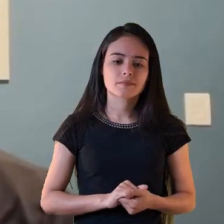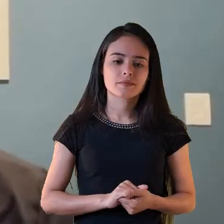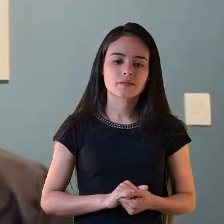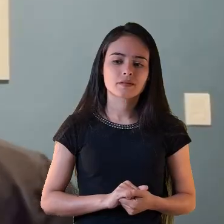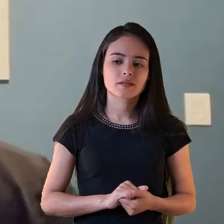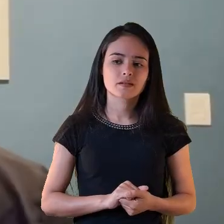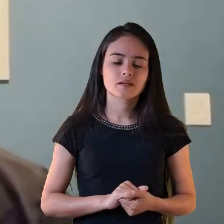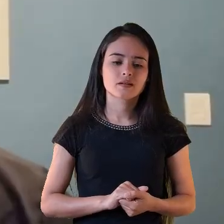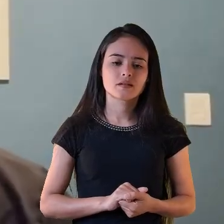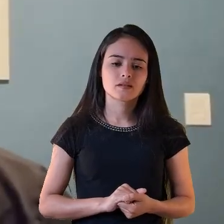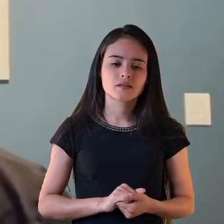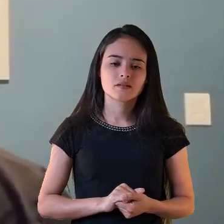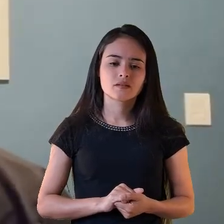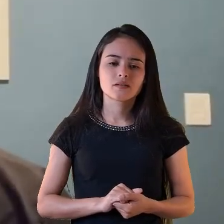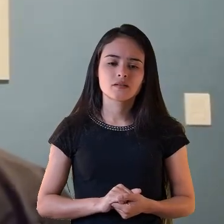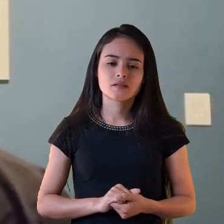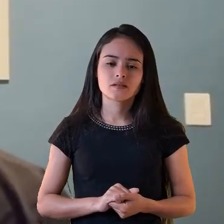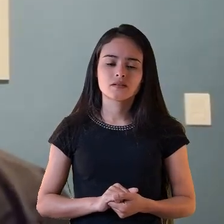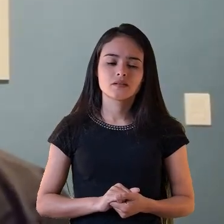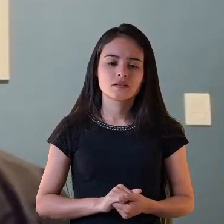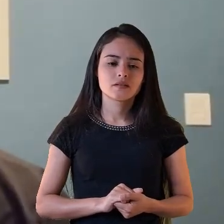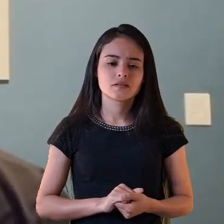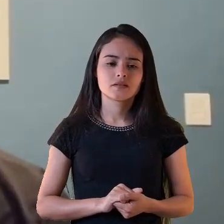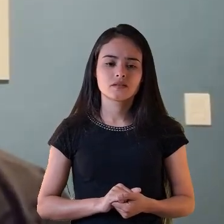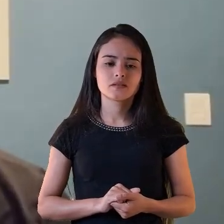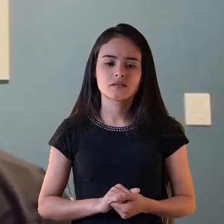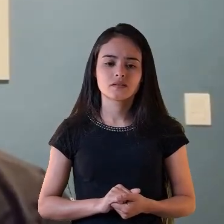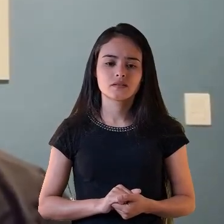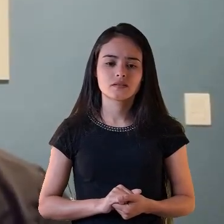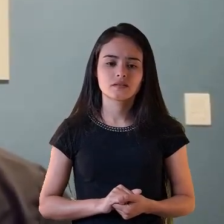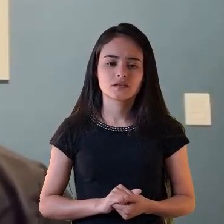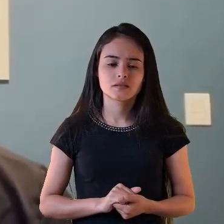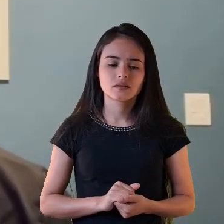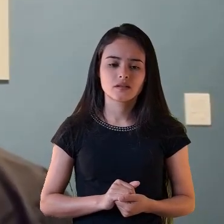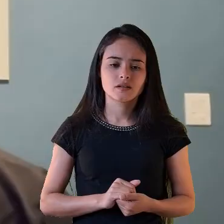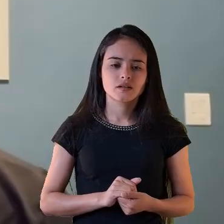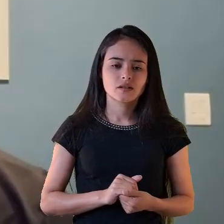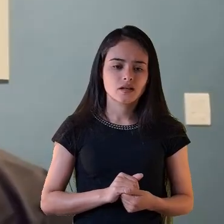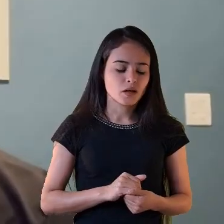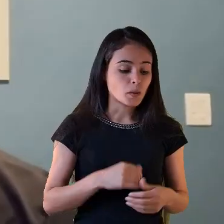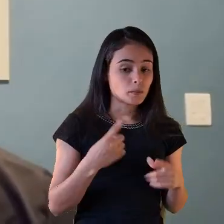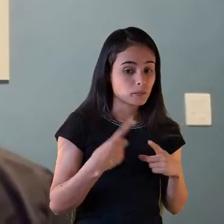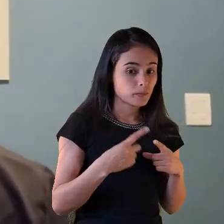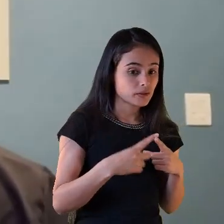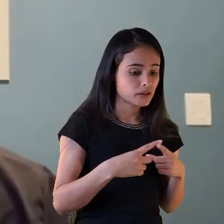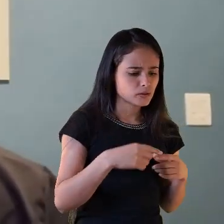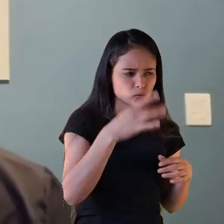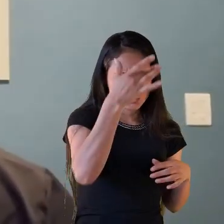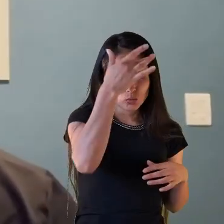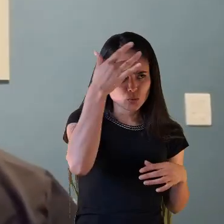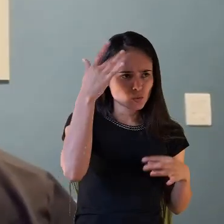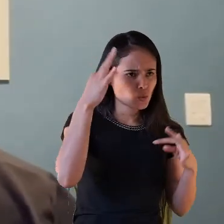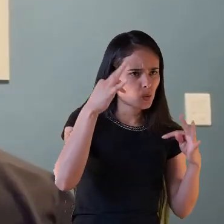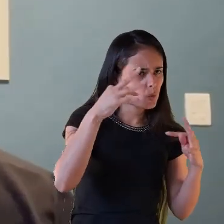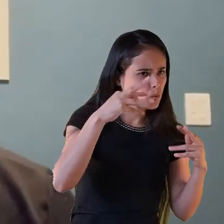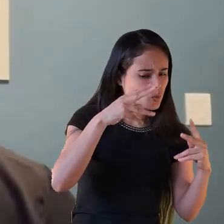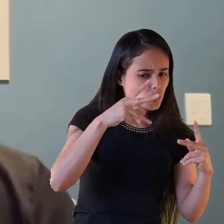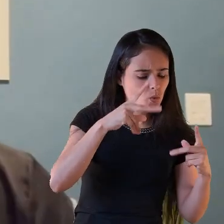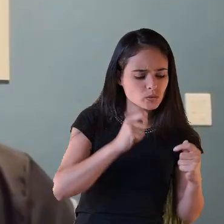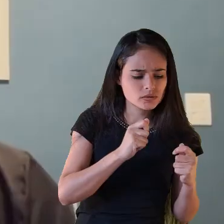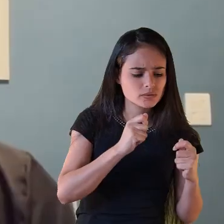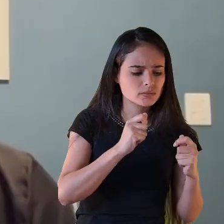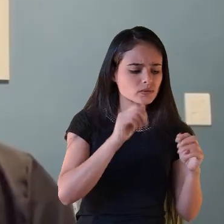pesquisadores, enfim, que trouxeram todas aquelas informações, e eles merecem ser referenciados. Mas é